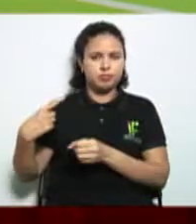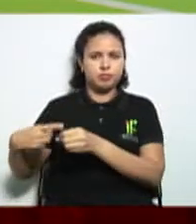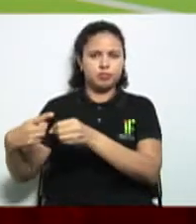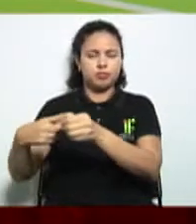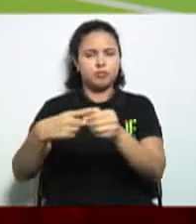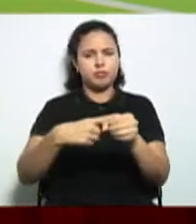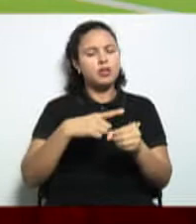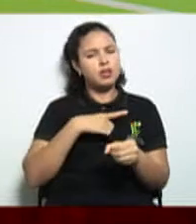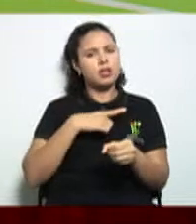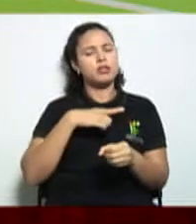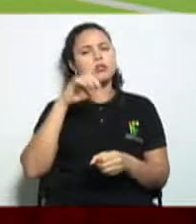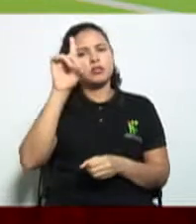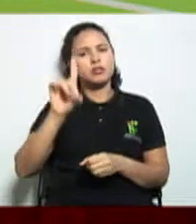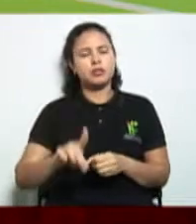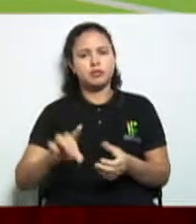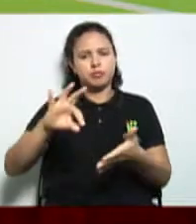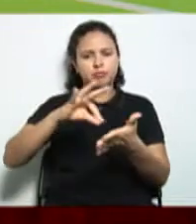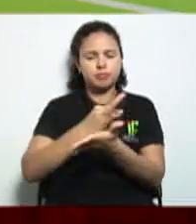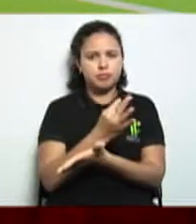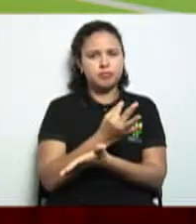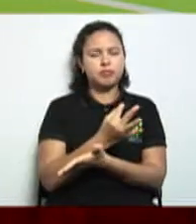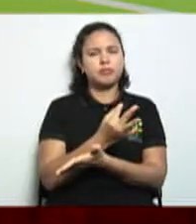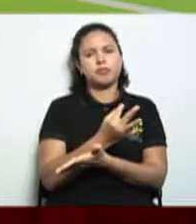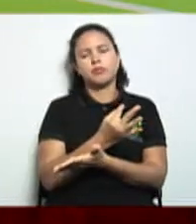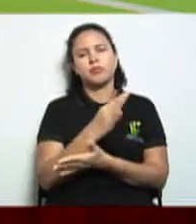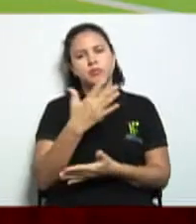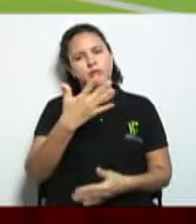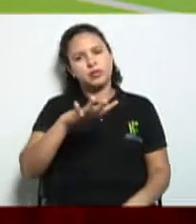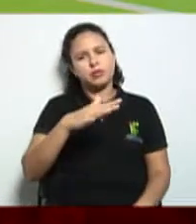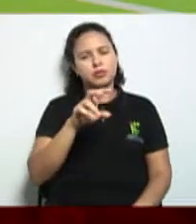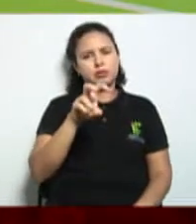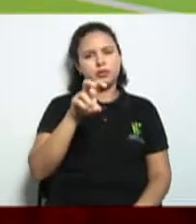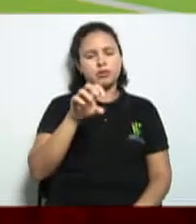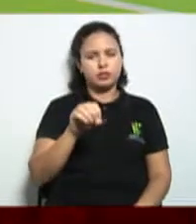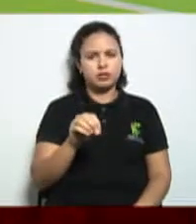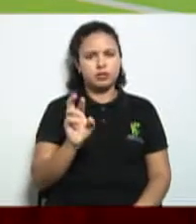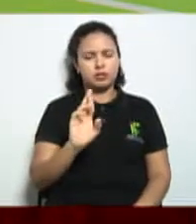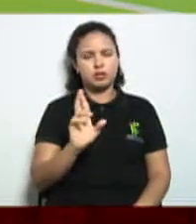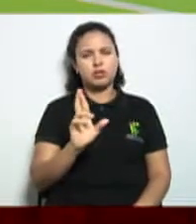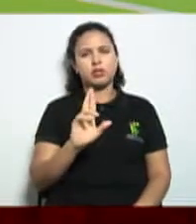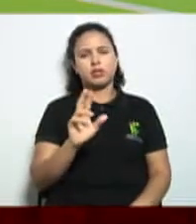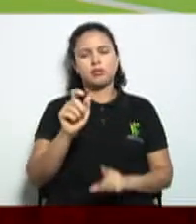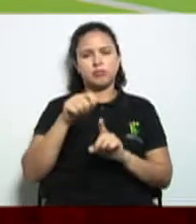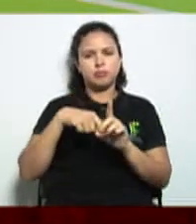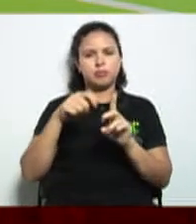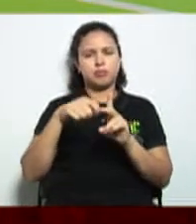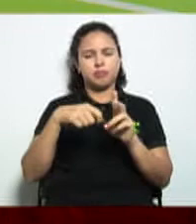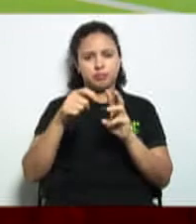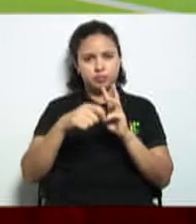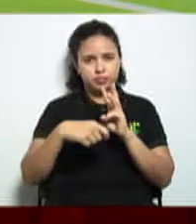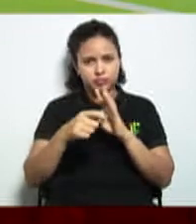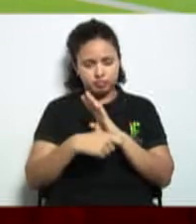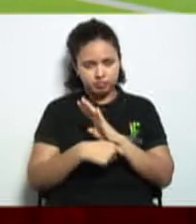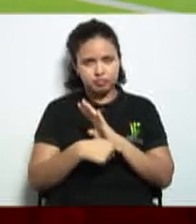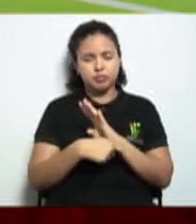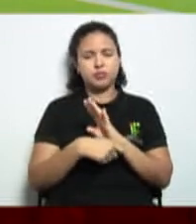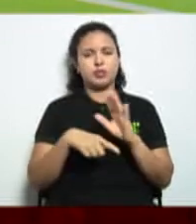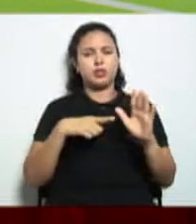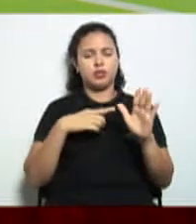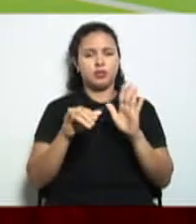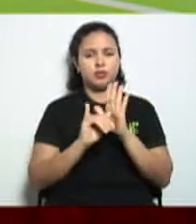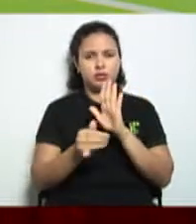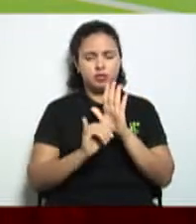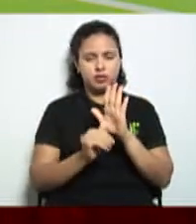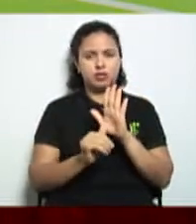candidatar a esse auxílio. Então, é um auxílio em torno de R$50 mensais. E aí tem que ver o edital, aí tirem as dúvidas com os